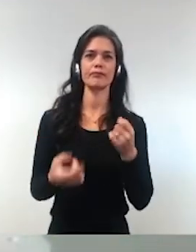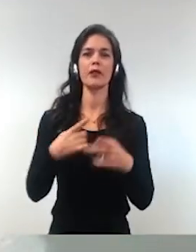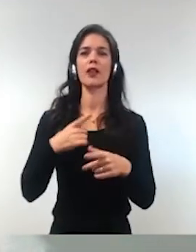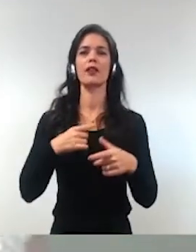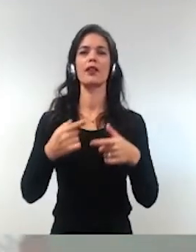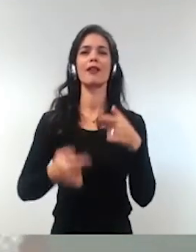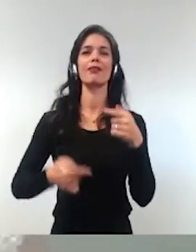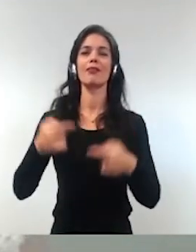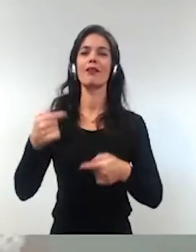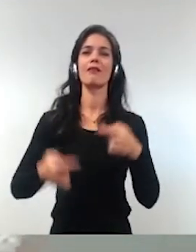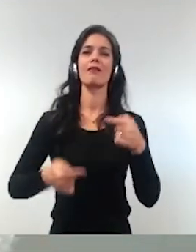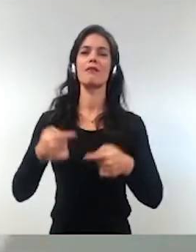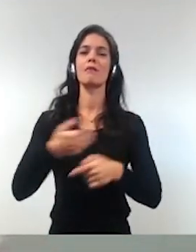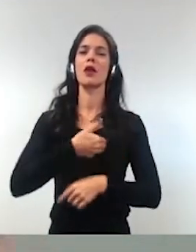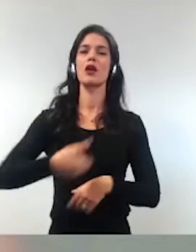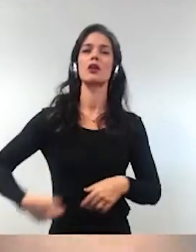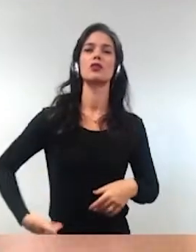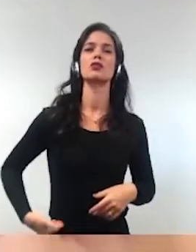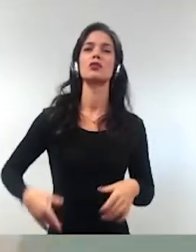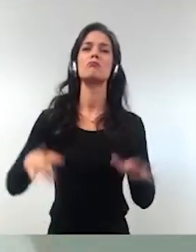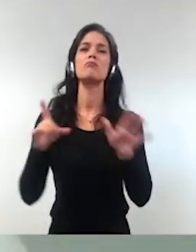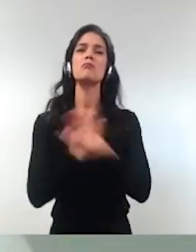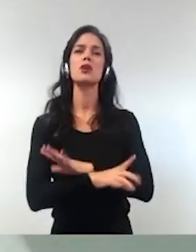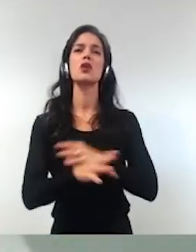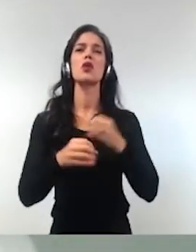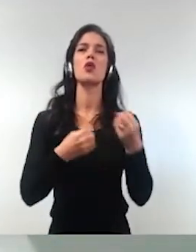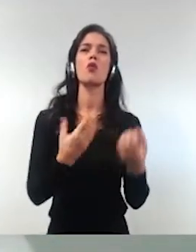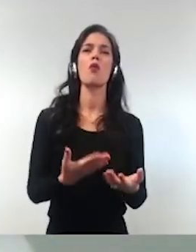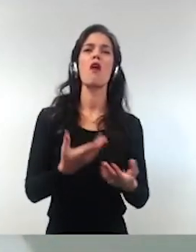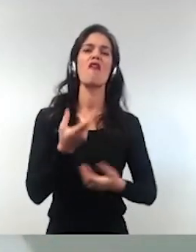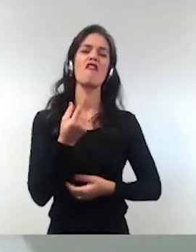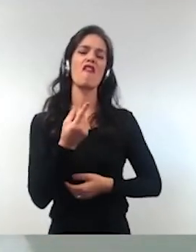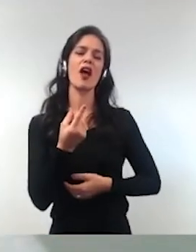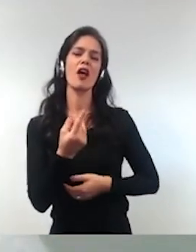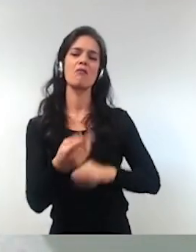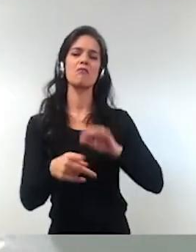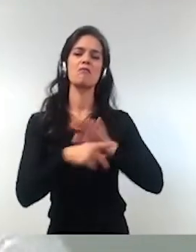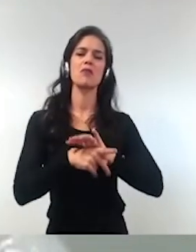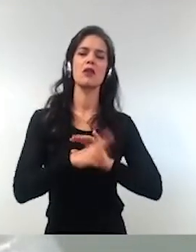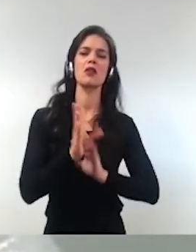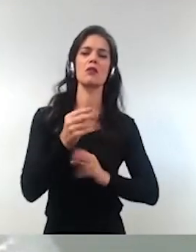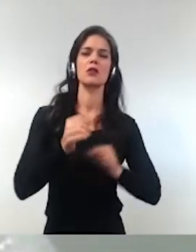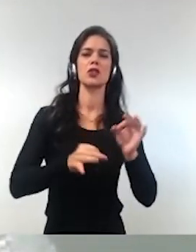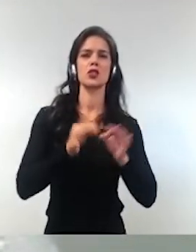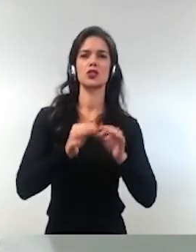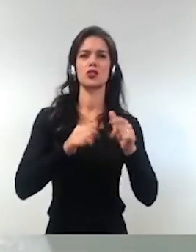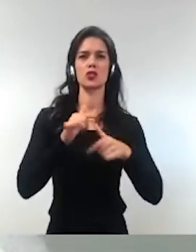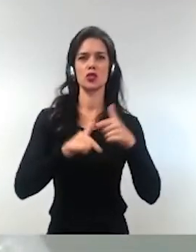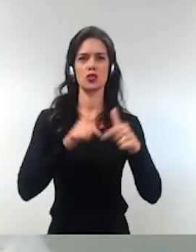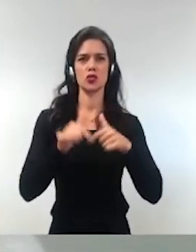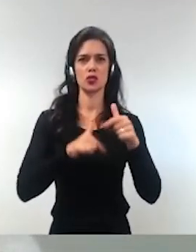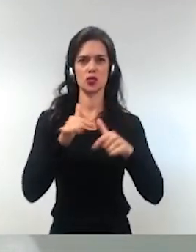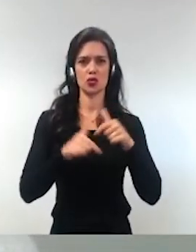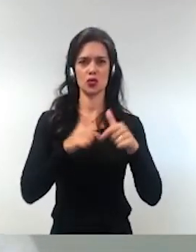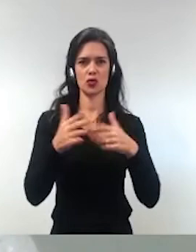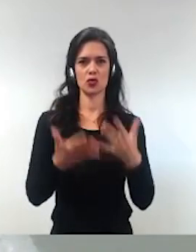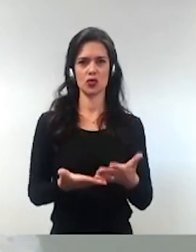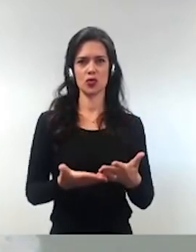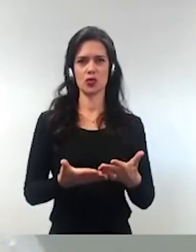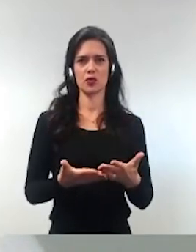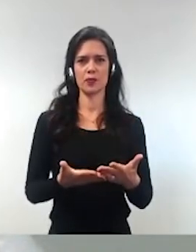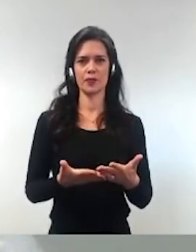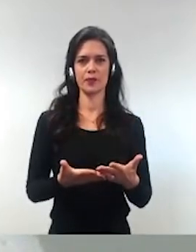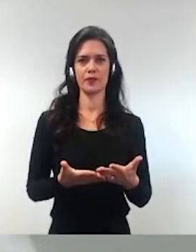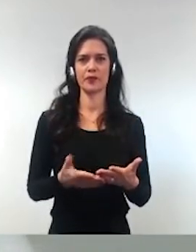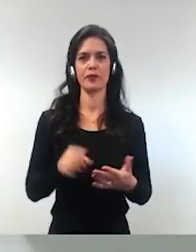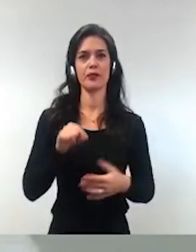públicos querendo questionar o custo da Justiça do Trabalho. A Justiça do Trabalho, ela não serve, não